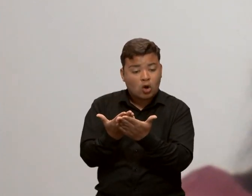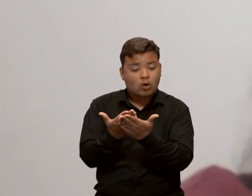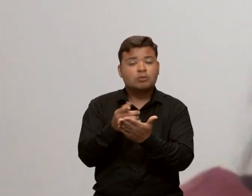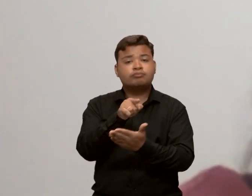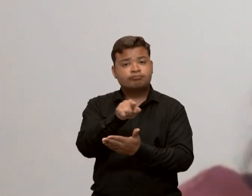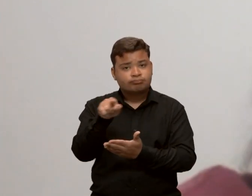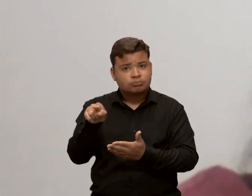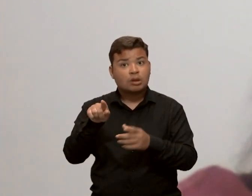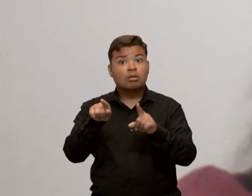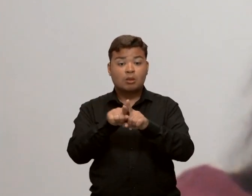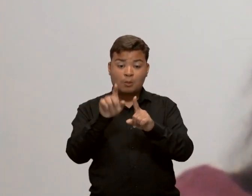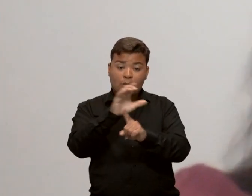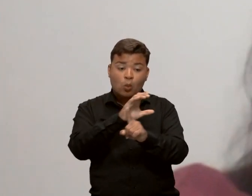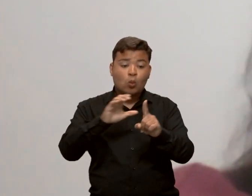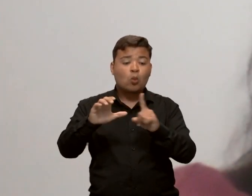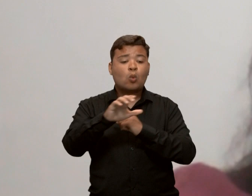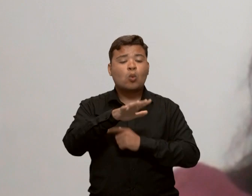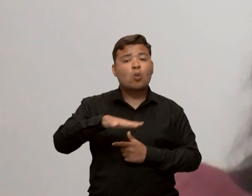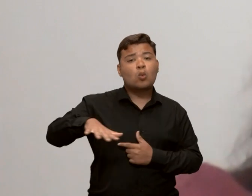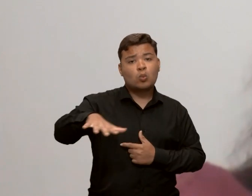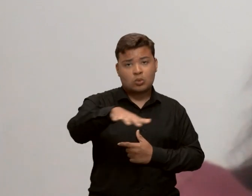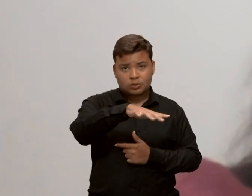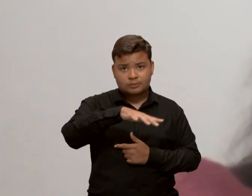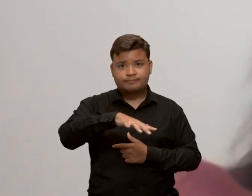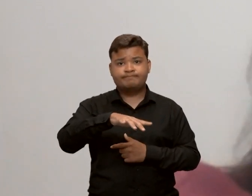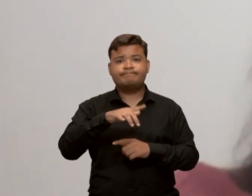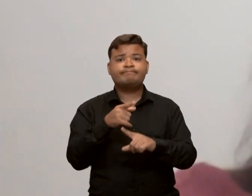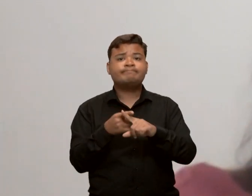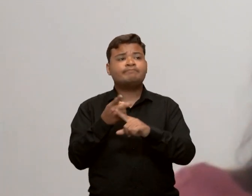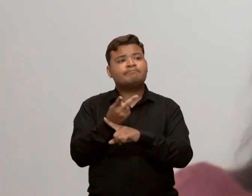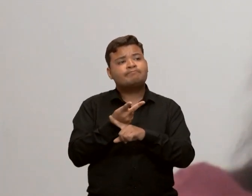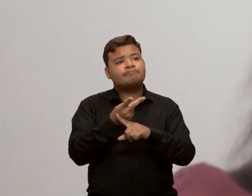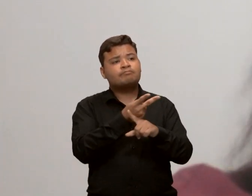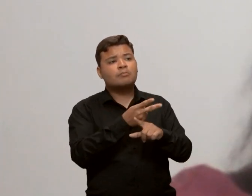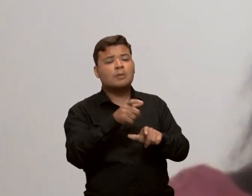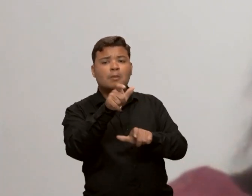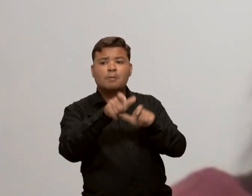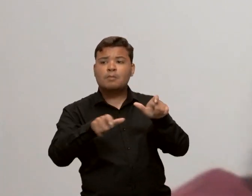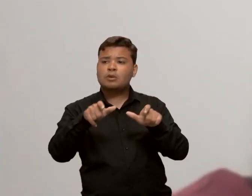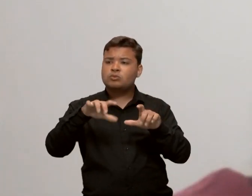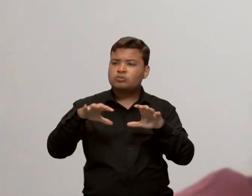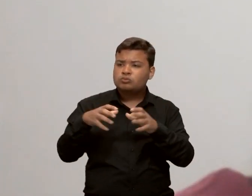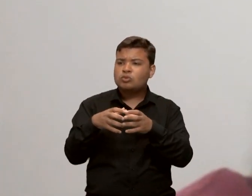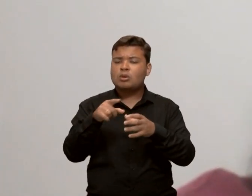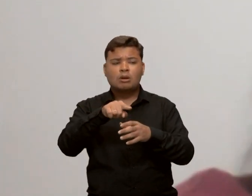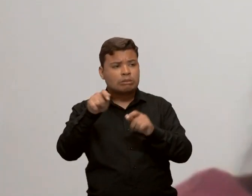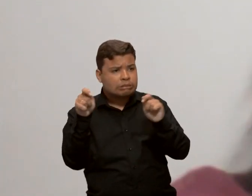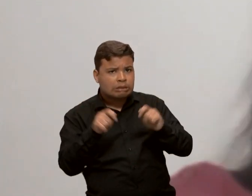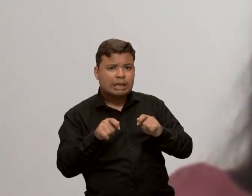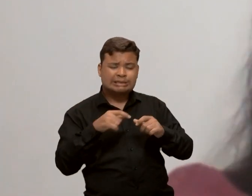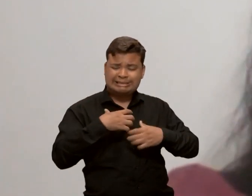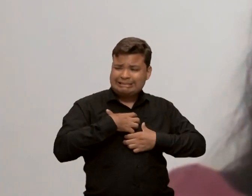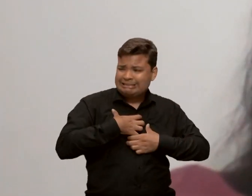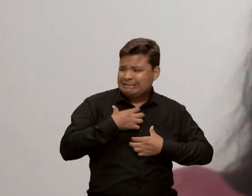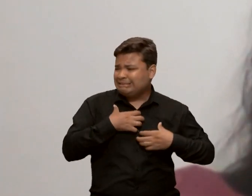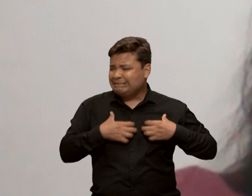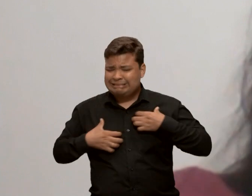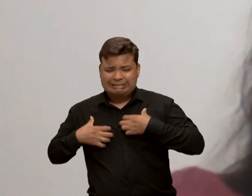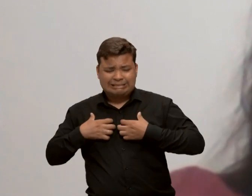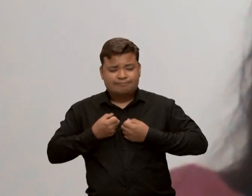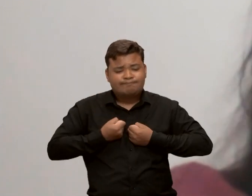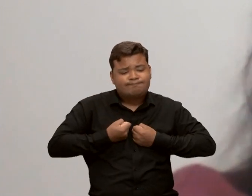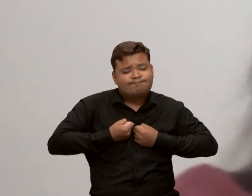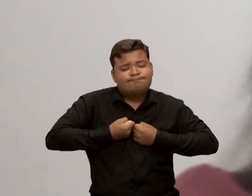da comunidade, né? Buscando pessoas com que ele possa dividir, né, as suas angústias, as suas